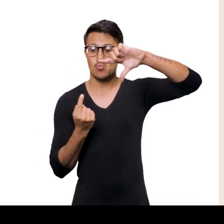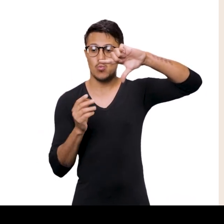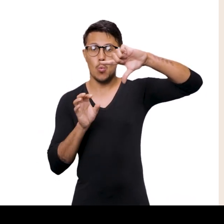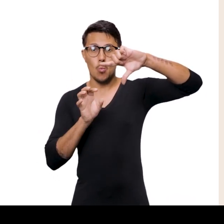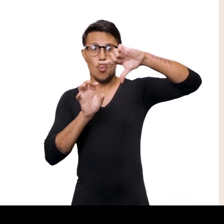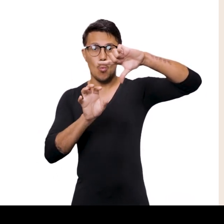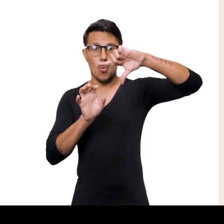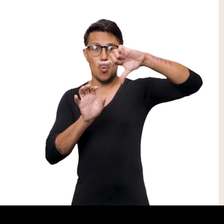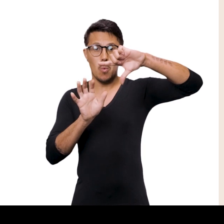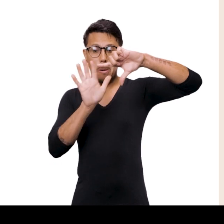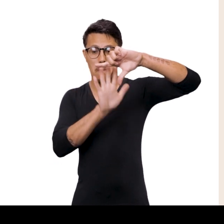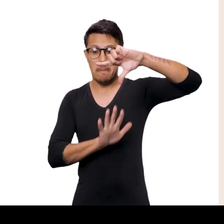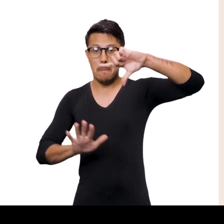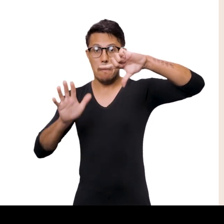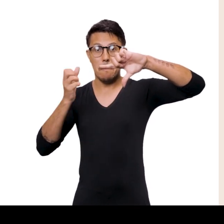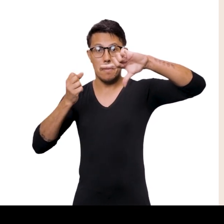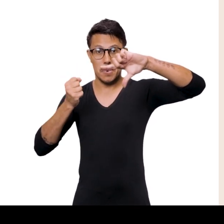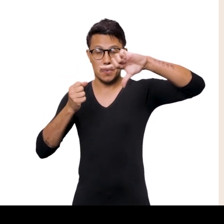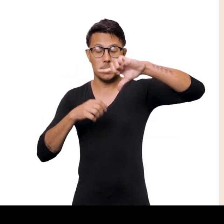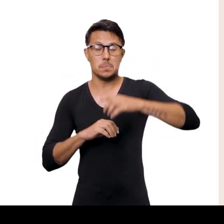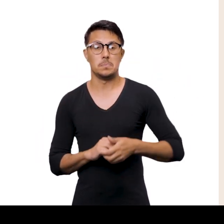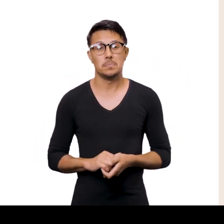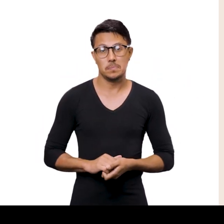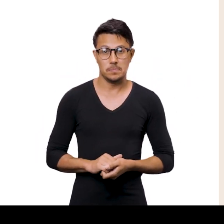pairasse solitário no fundo branco.